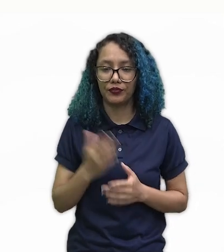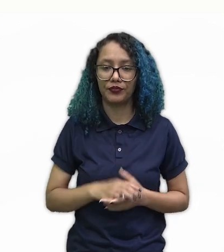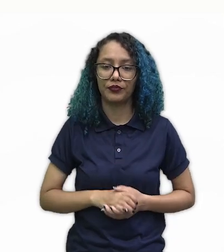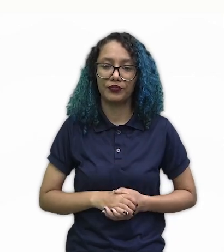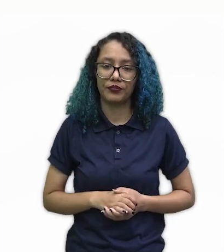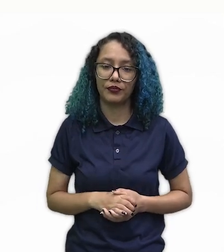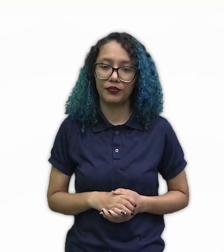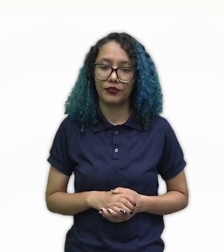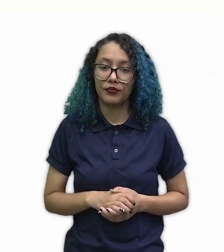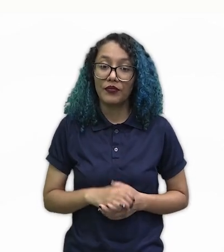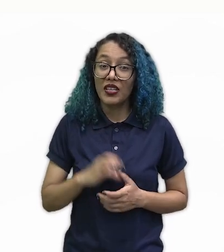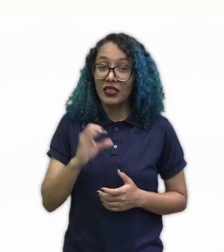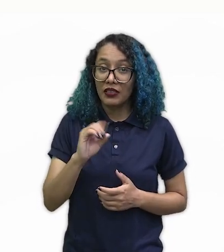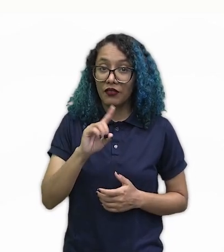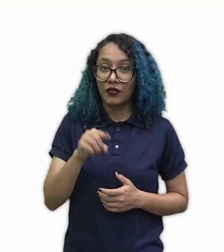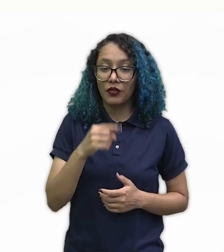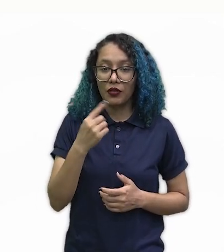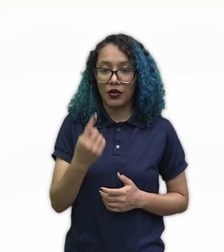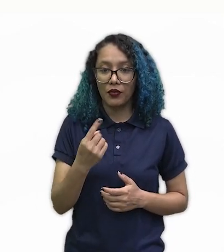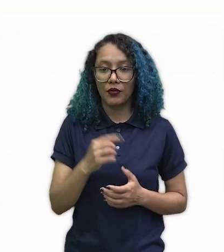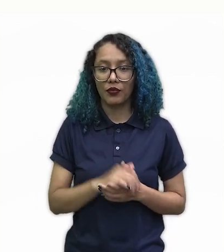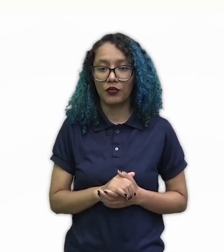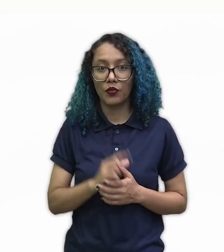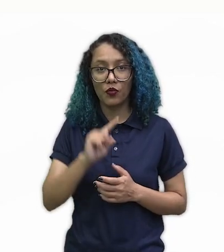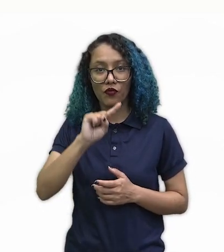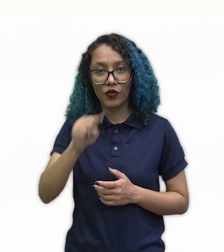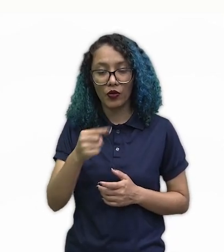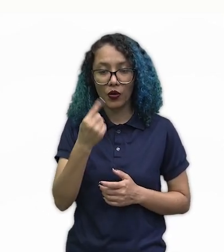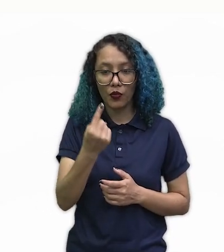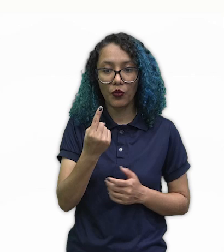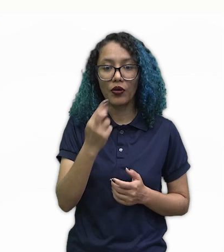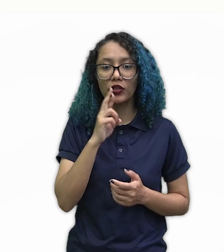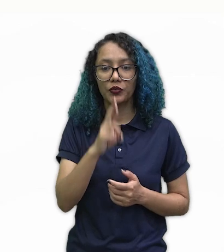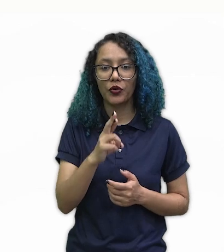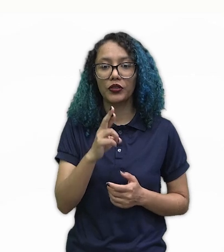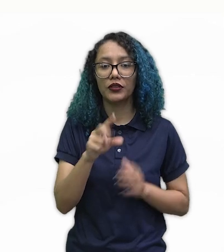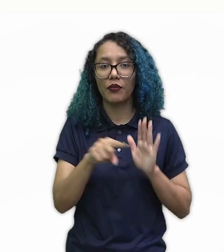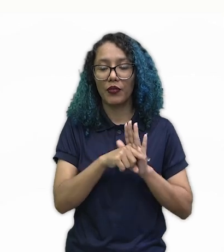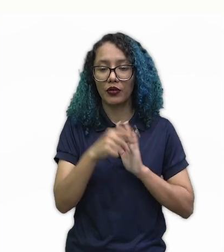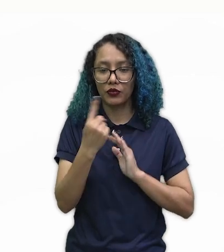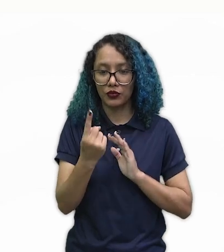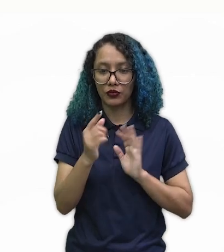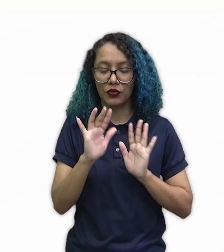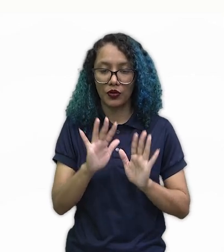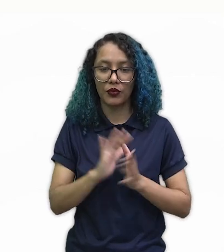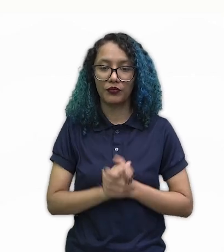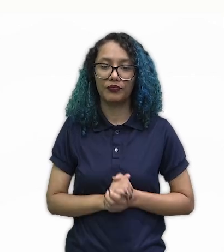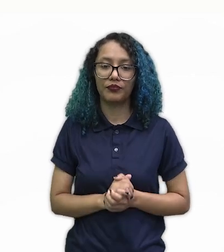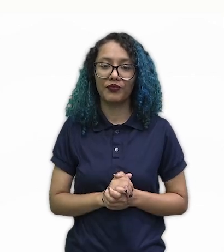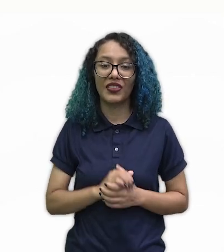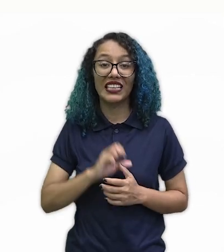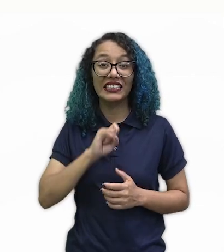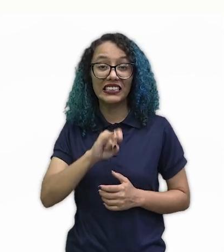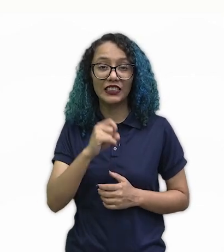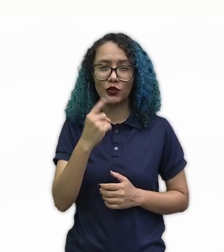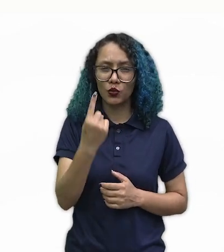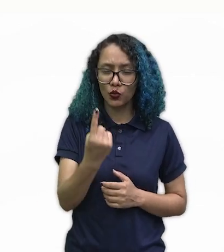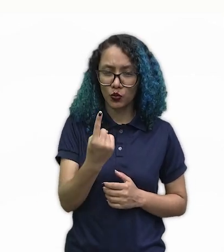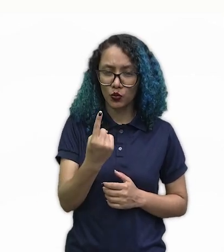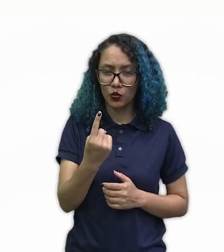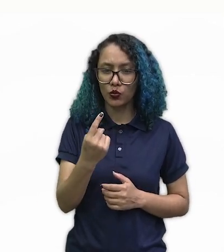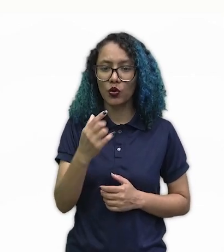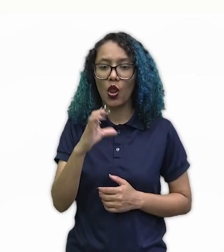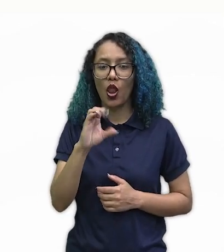menos 2. 0,1, uma casa, resultado menos 1. Opa! Quando o valor for